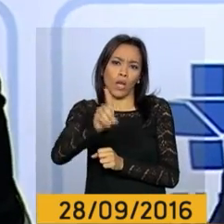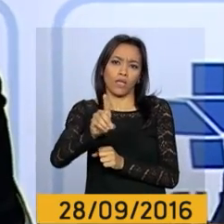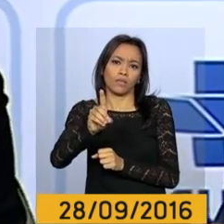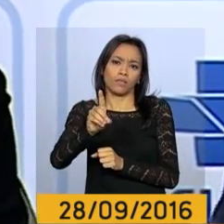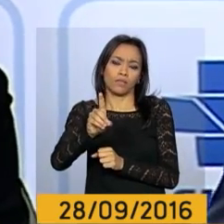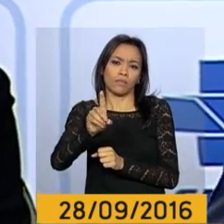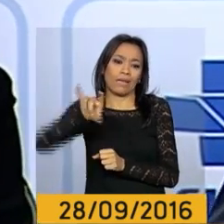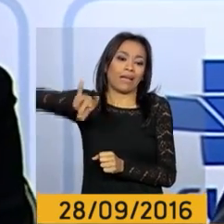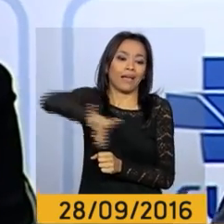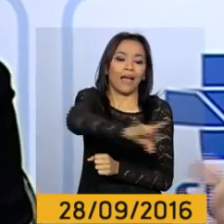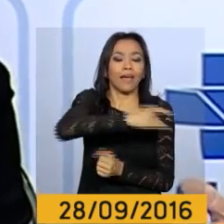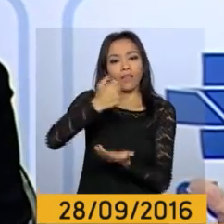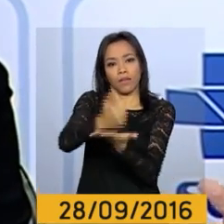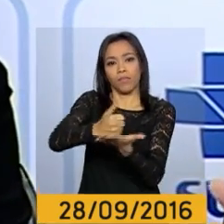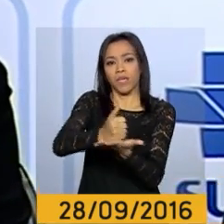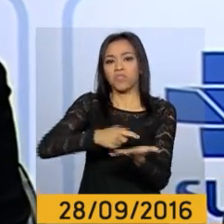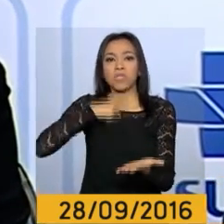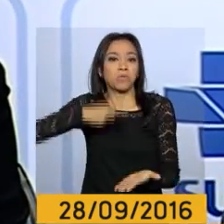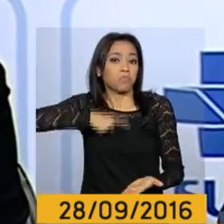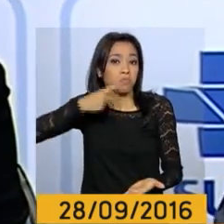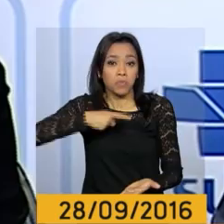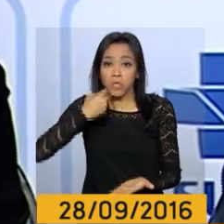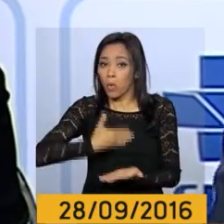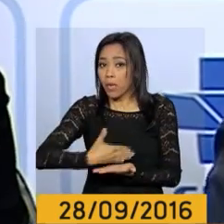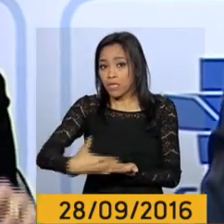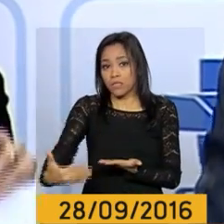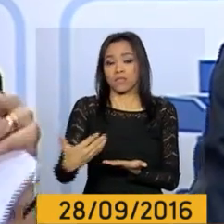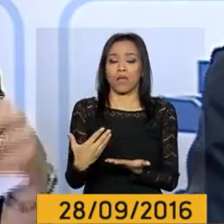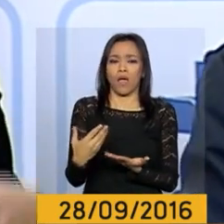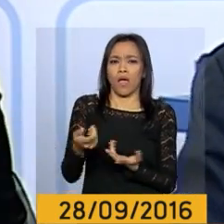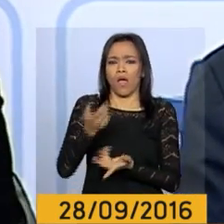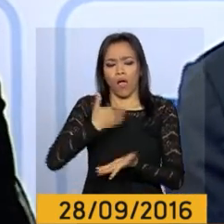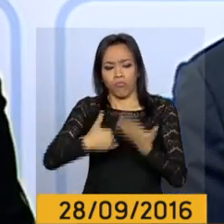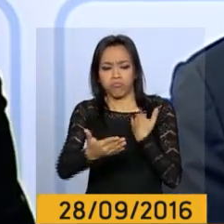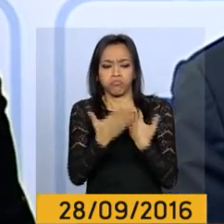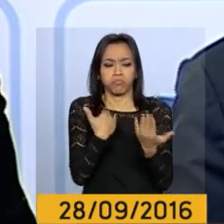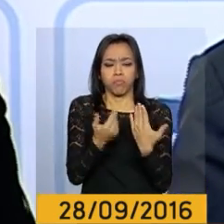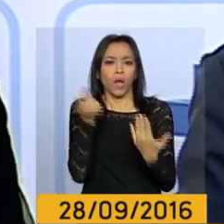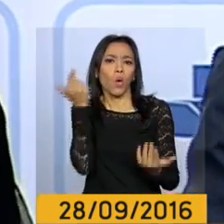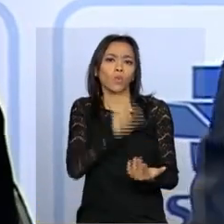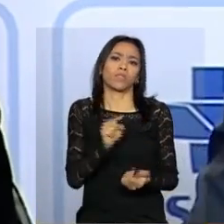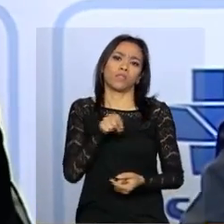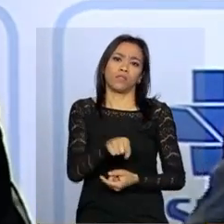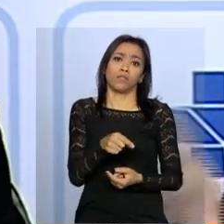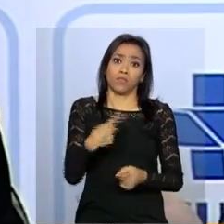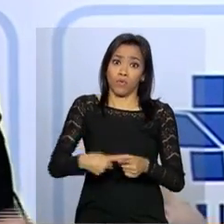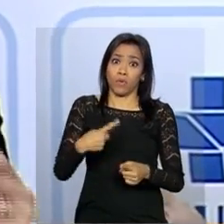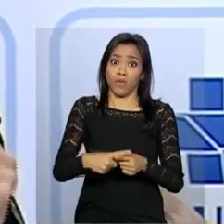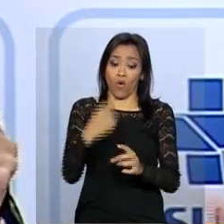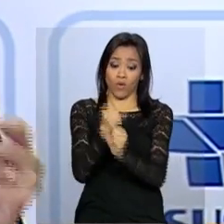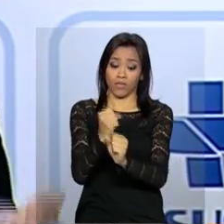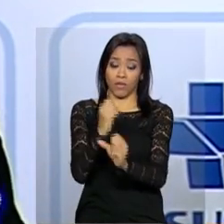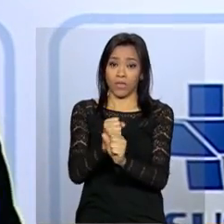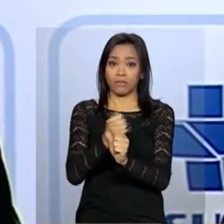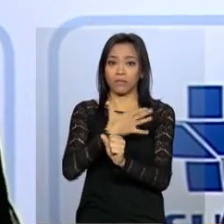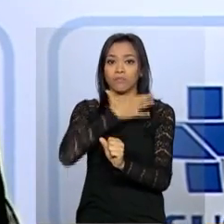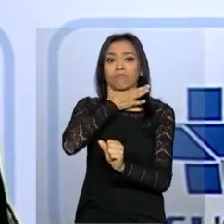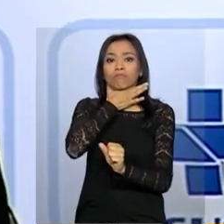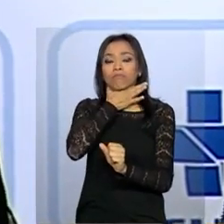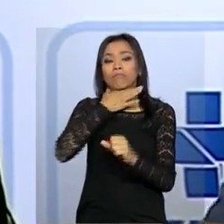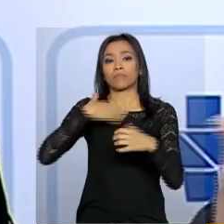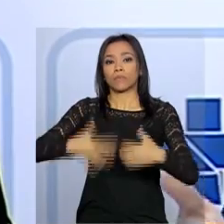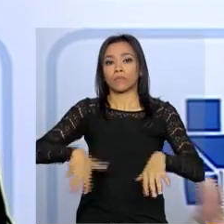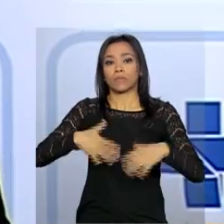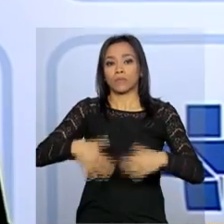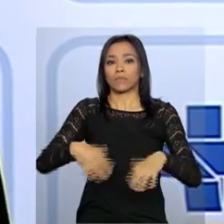nem começaremos a dialogar sobre a possibilidade dessa incorporação porque o orçamento não permitiria que